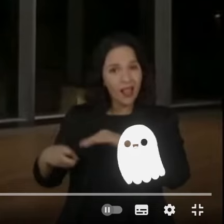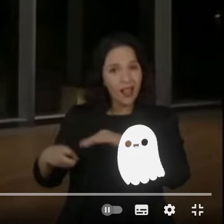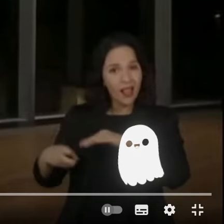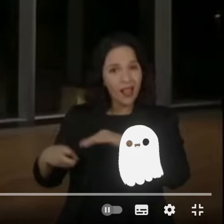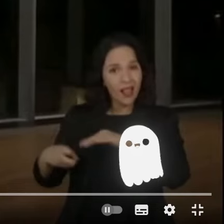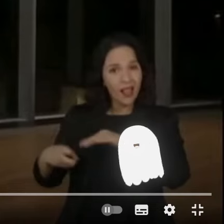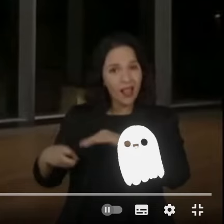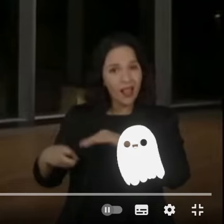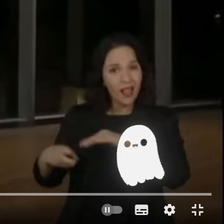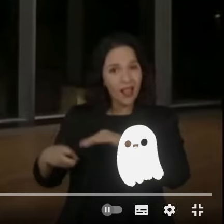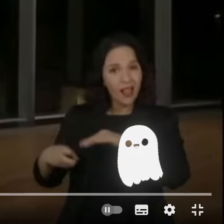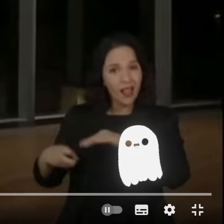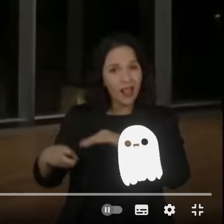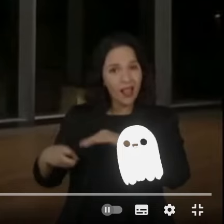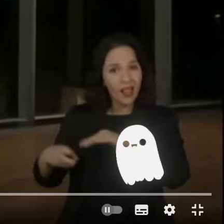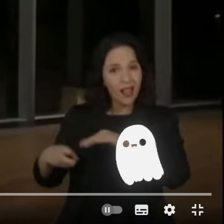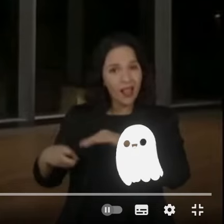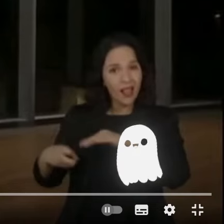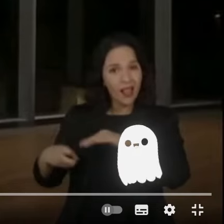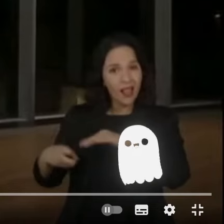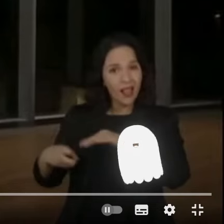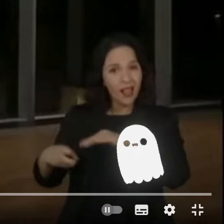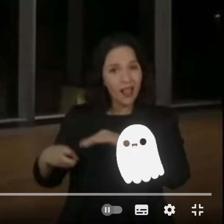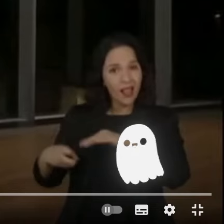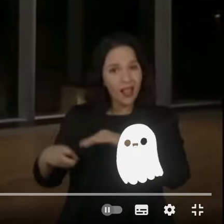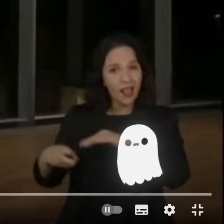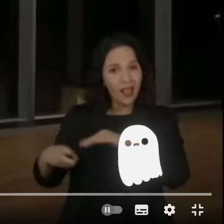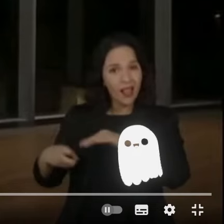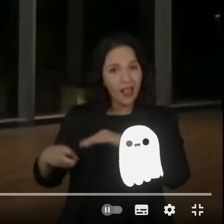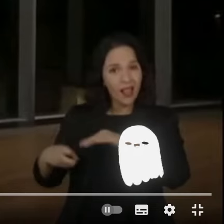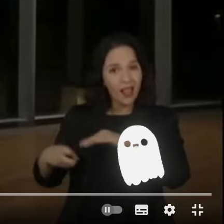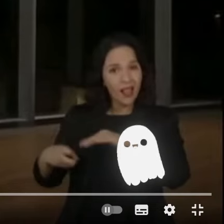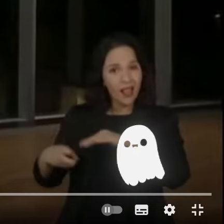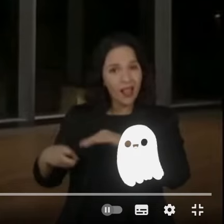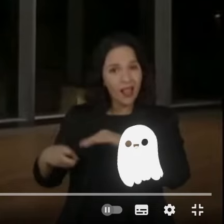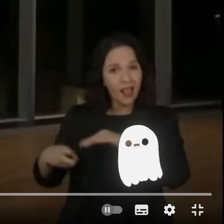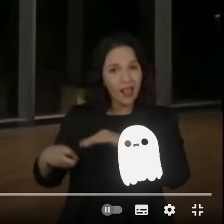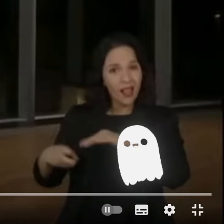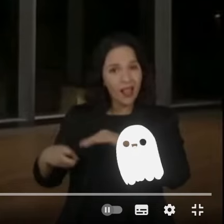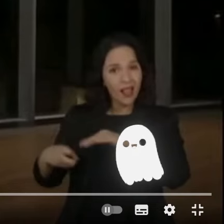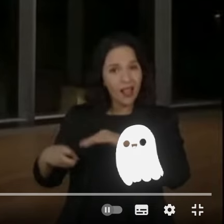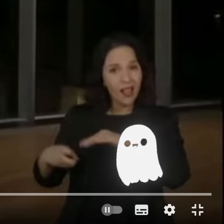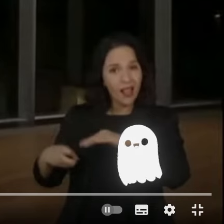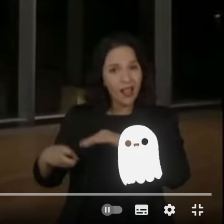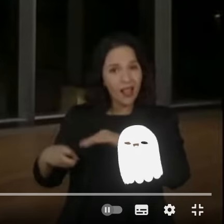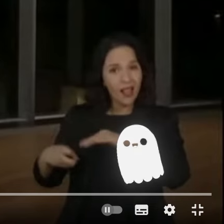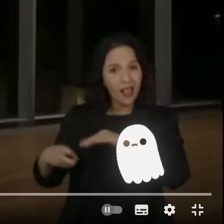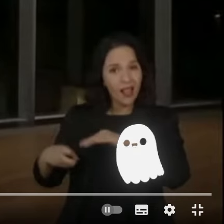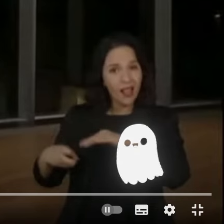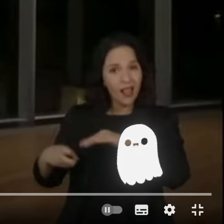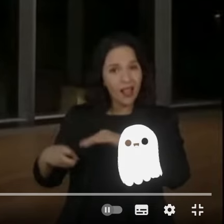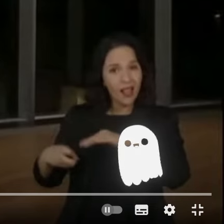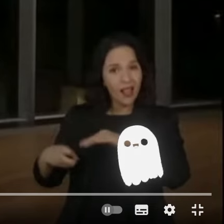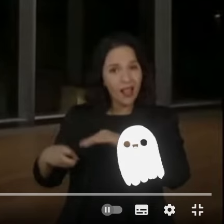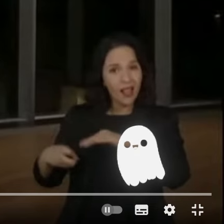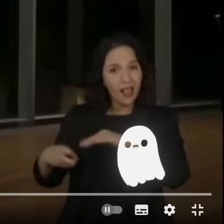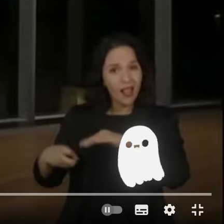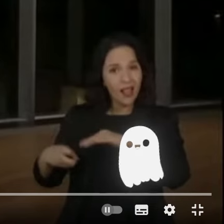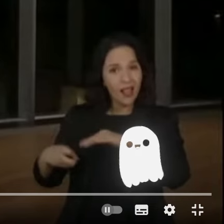assim. Vocês sabem que eu amo, eu gosto de tudo de terror, né? Enfim. Sim, o gênero dos jogos é muito, muito